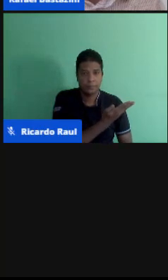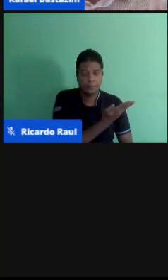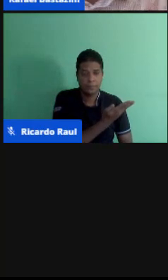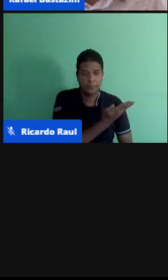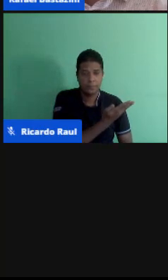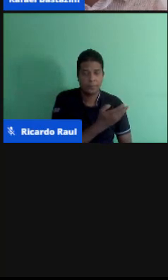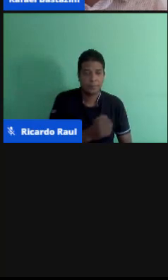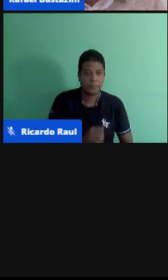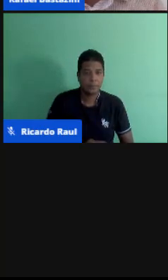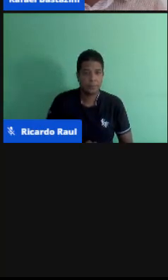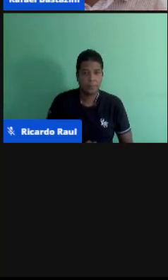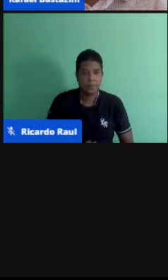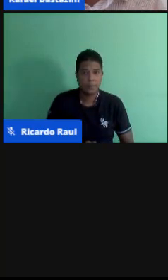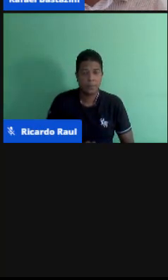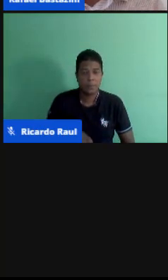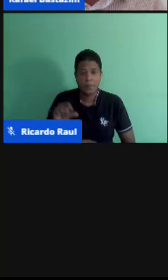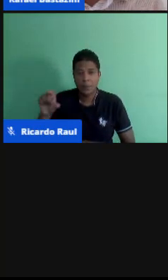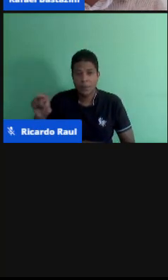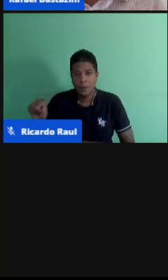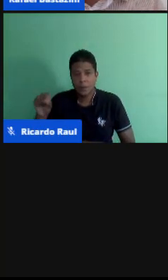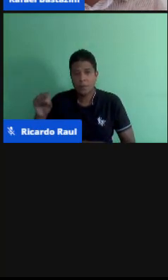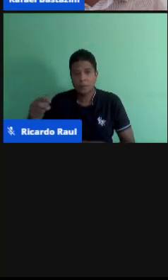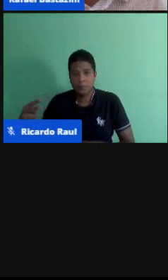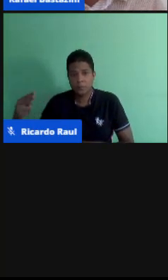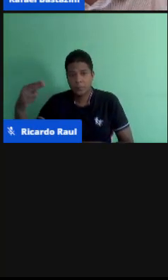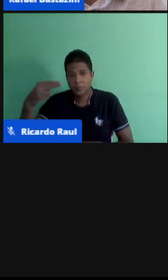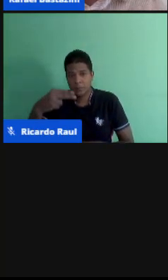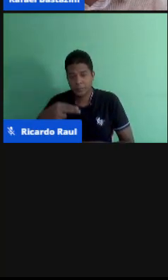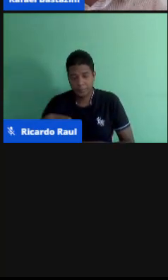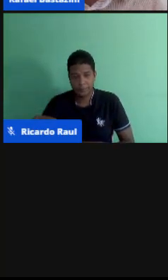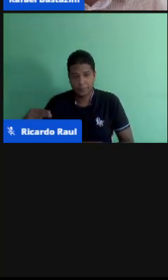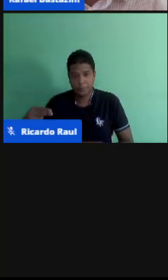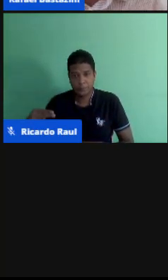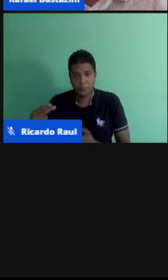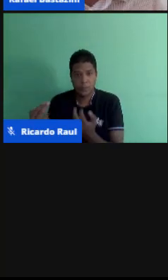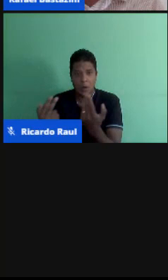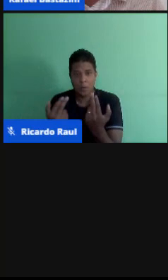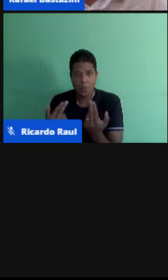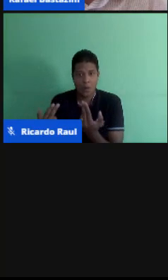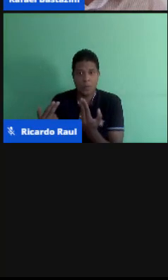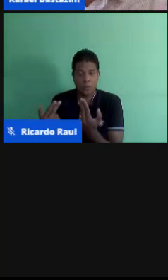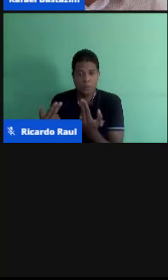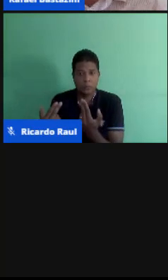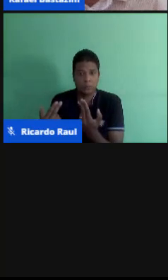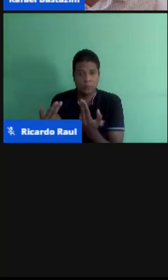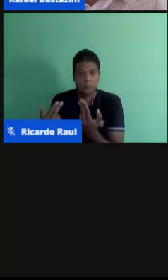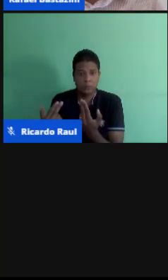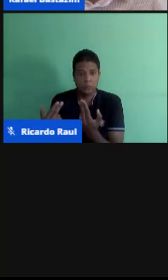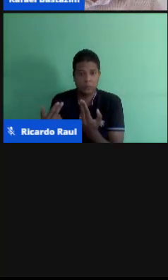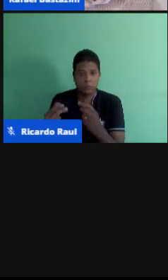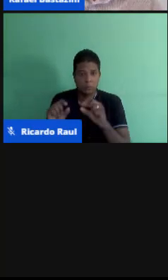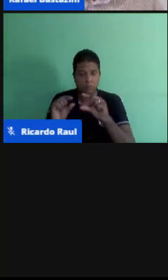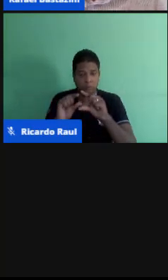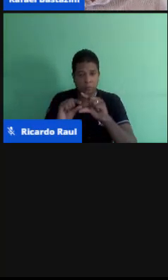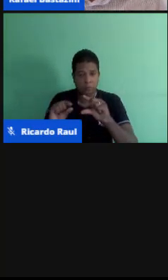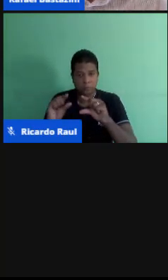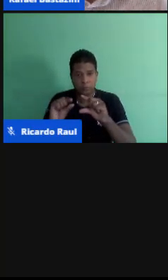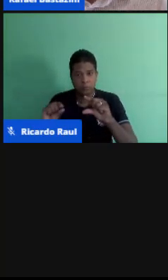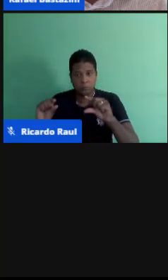Depois peguei o mesmo recorte territorial com a mesma classe, com as mesmas legendas